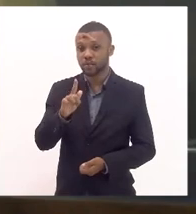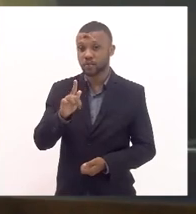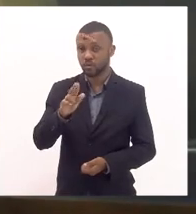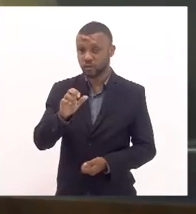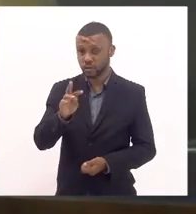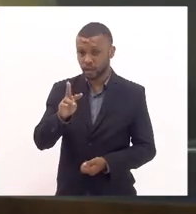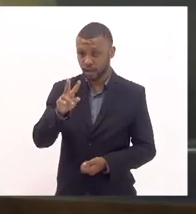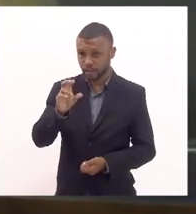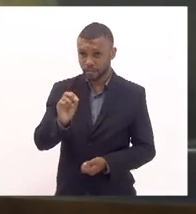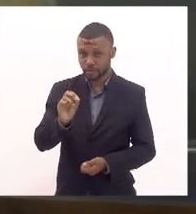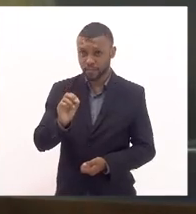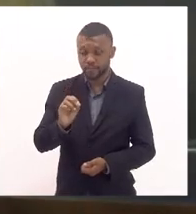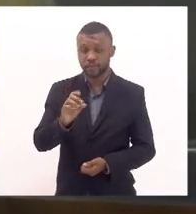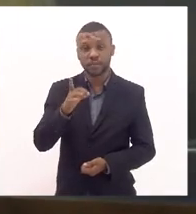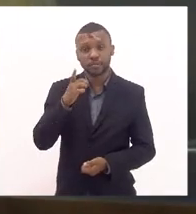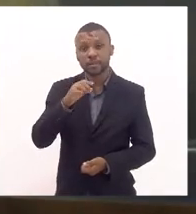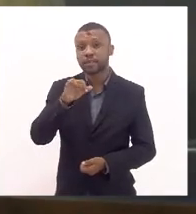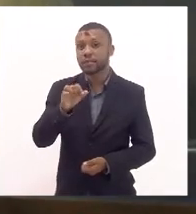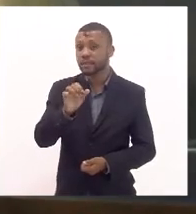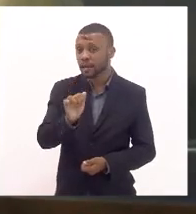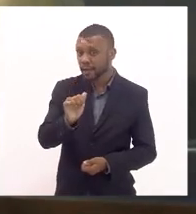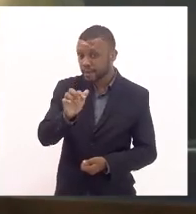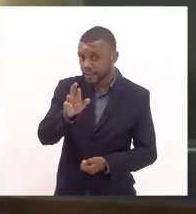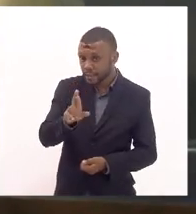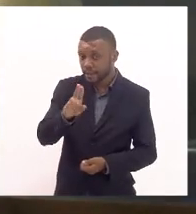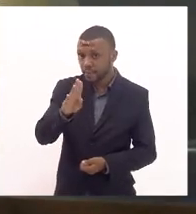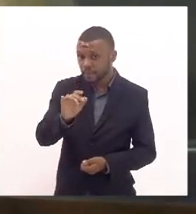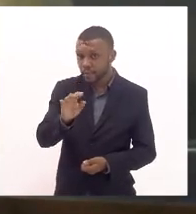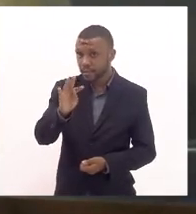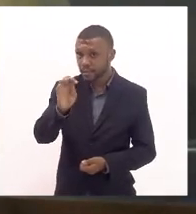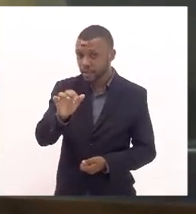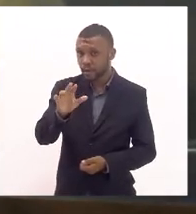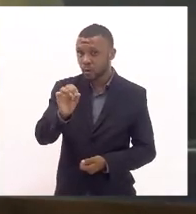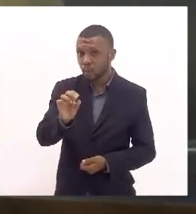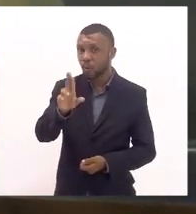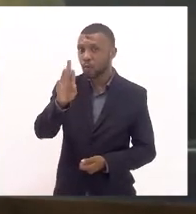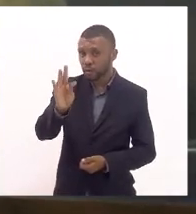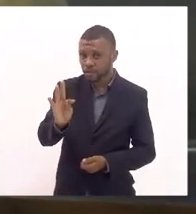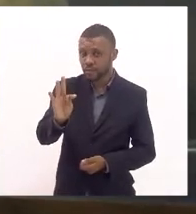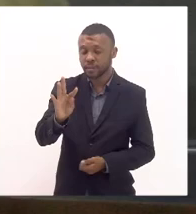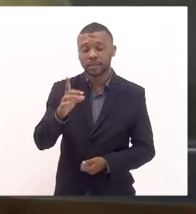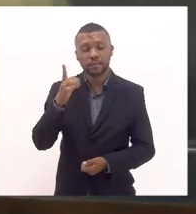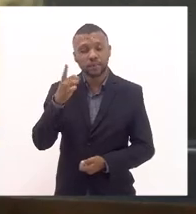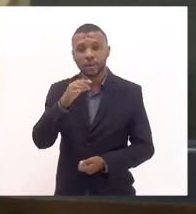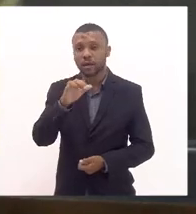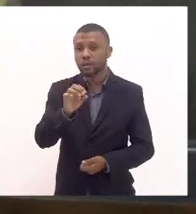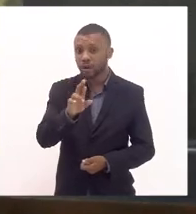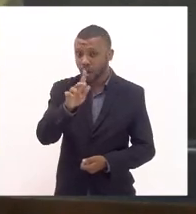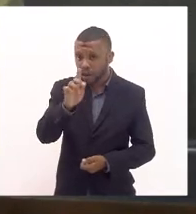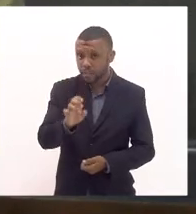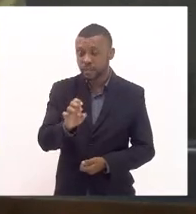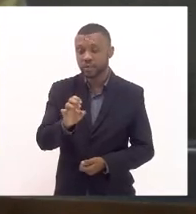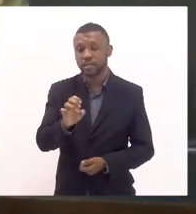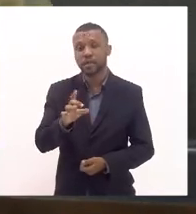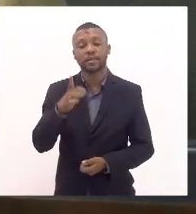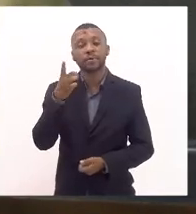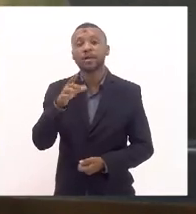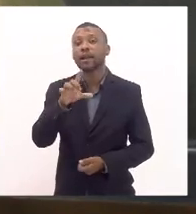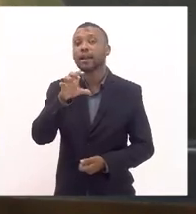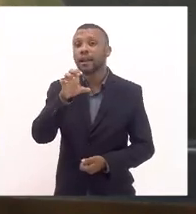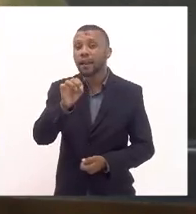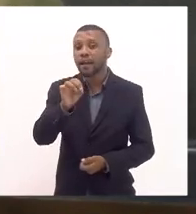Deputado Jair Bittencourt deputado Jorge Felipe Neto deputado Léo Vieira